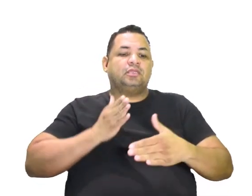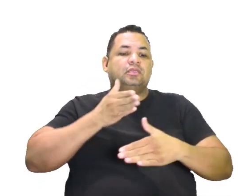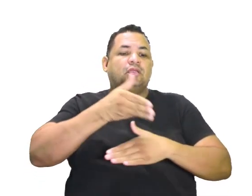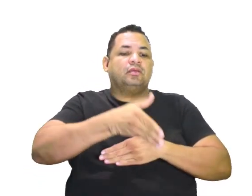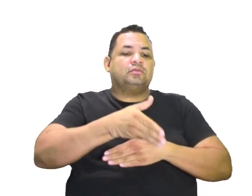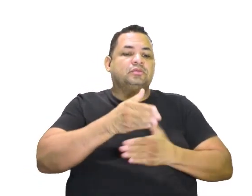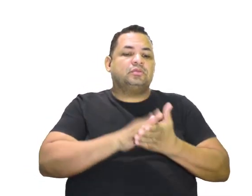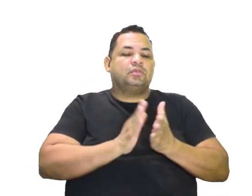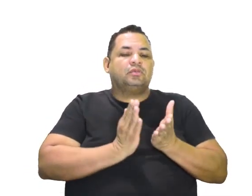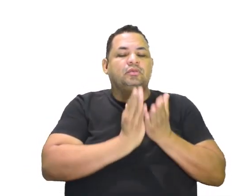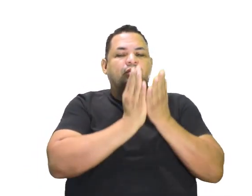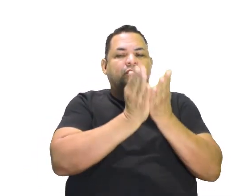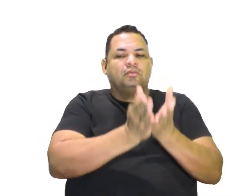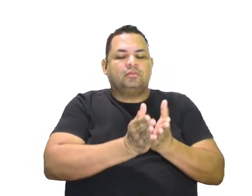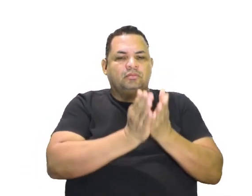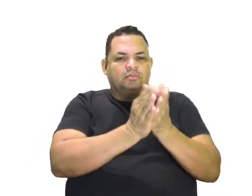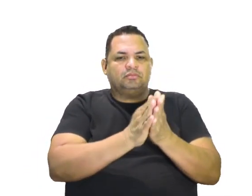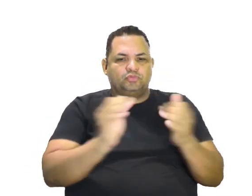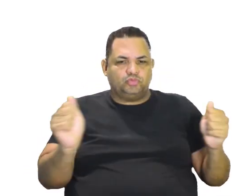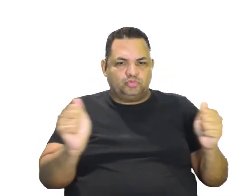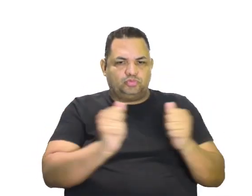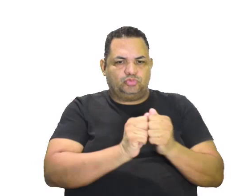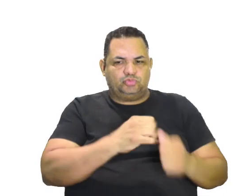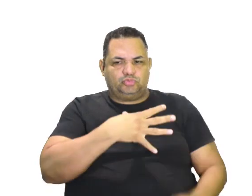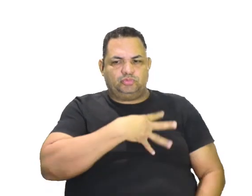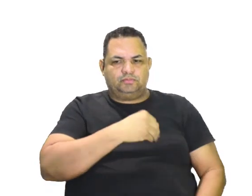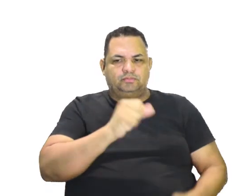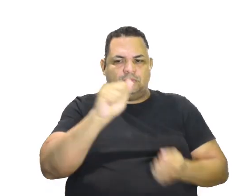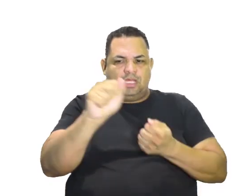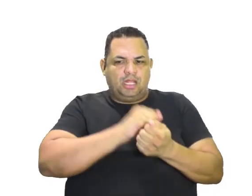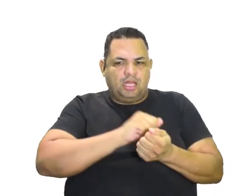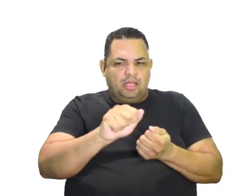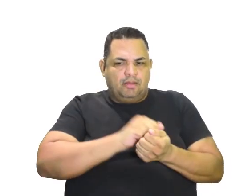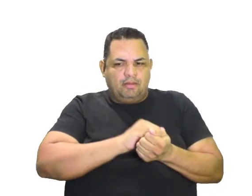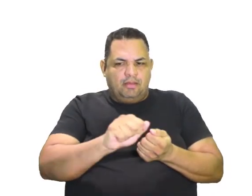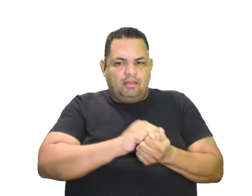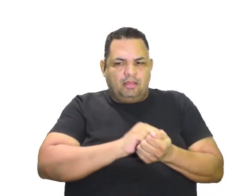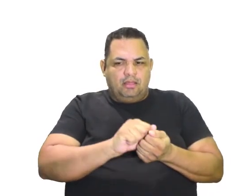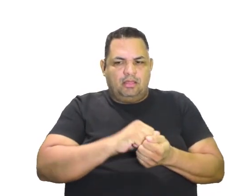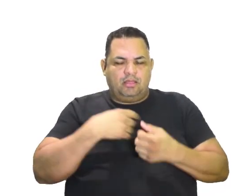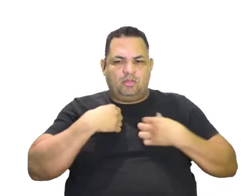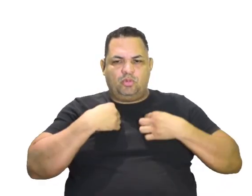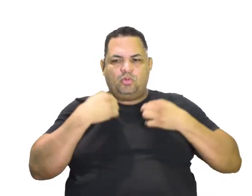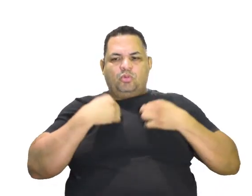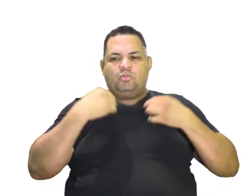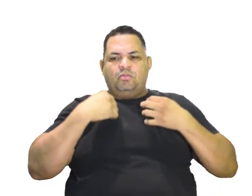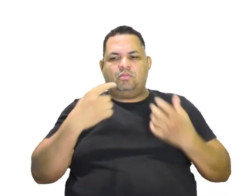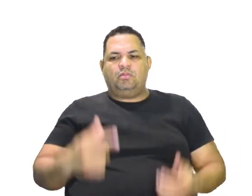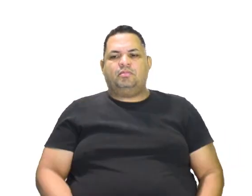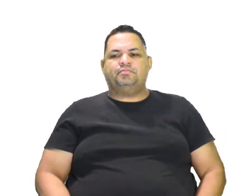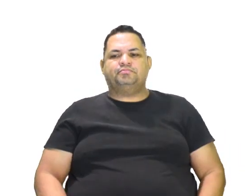roupa e muitas vezes levavam seus filhos, né? Não tinham com quem deixar e levavam.